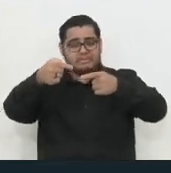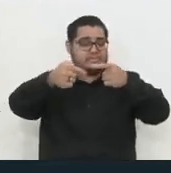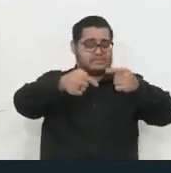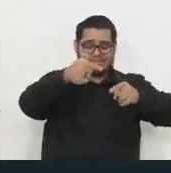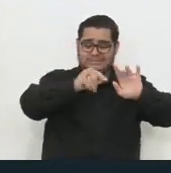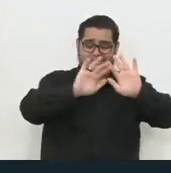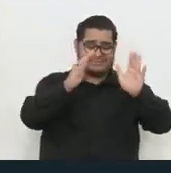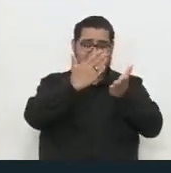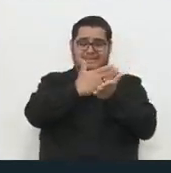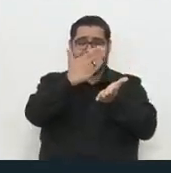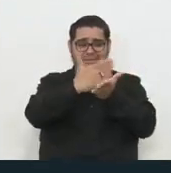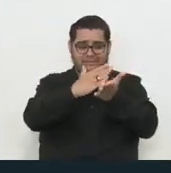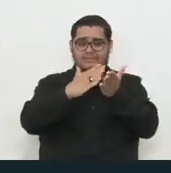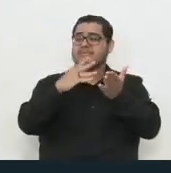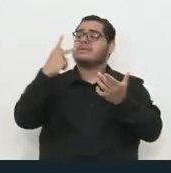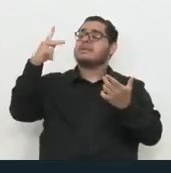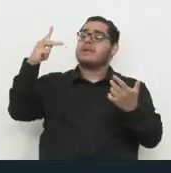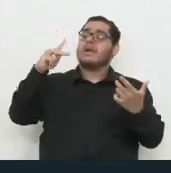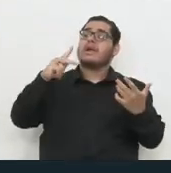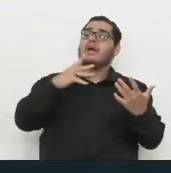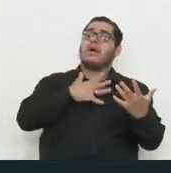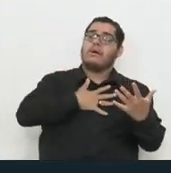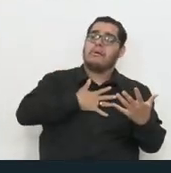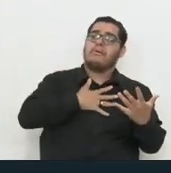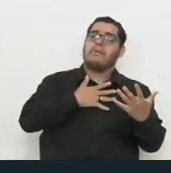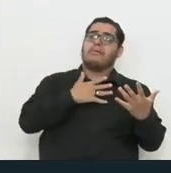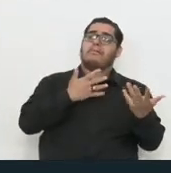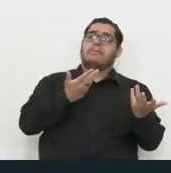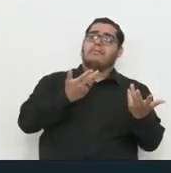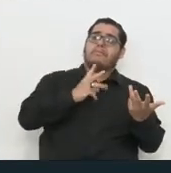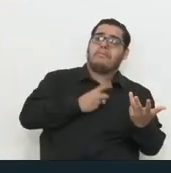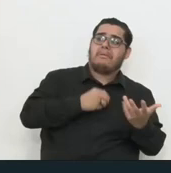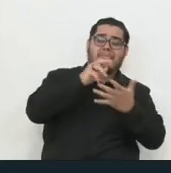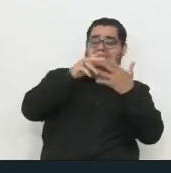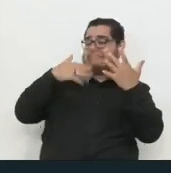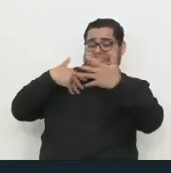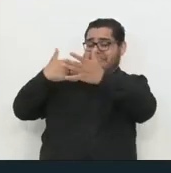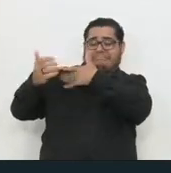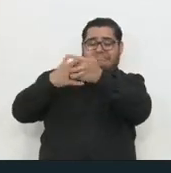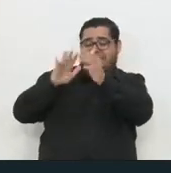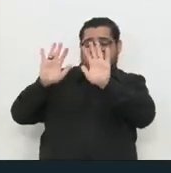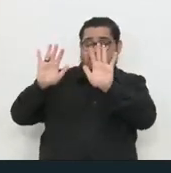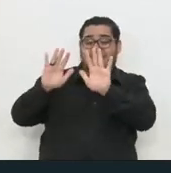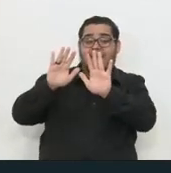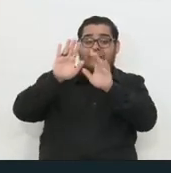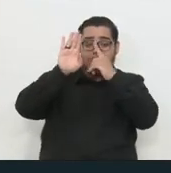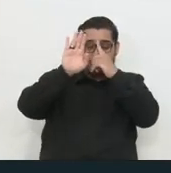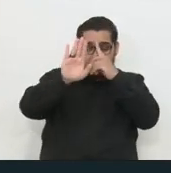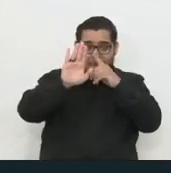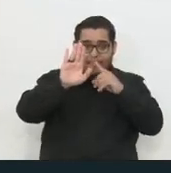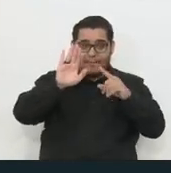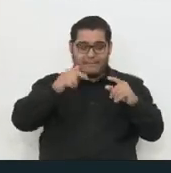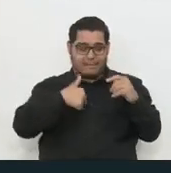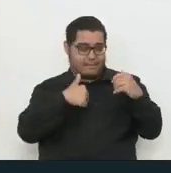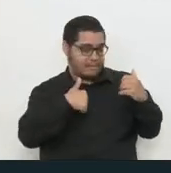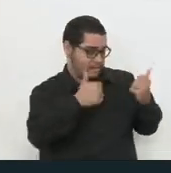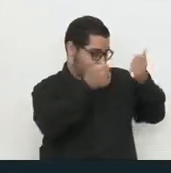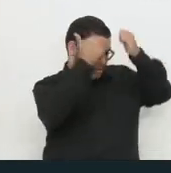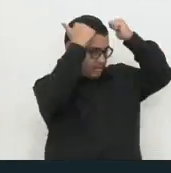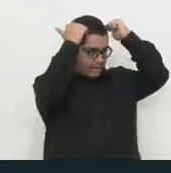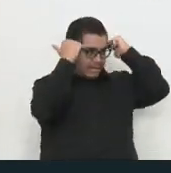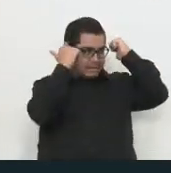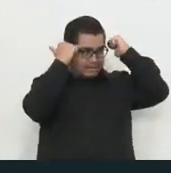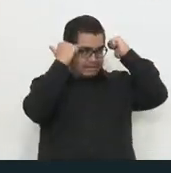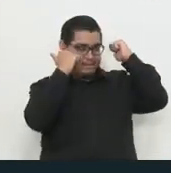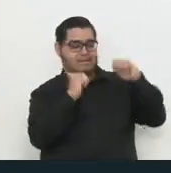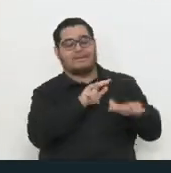Qual a preferência dele agora se transfigurar colocar peruca e vir